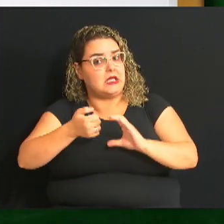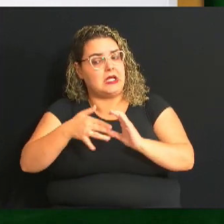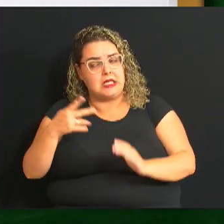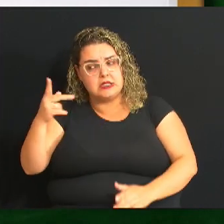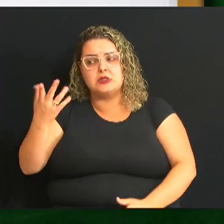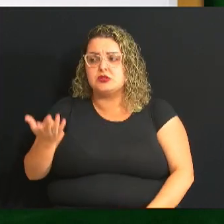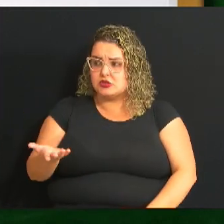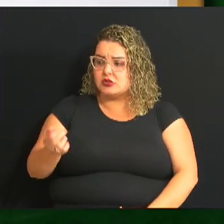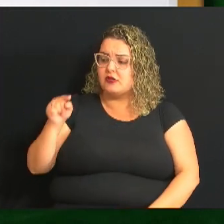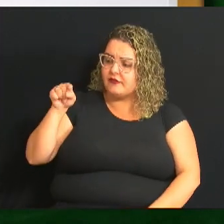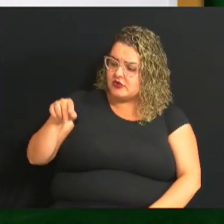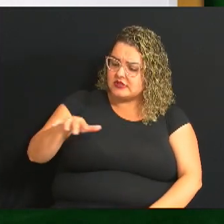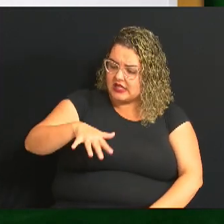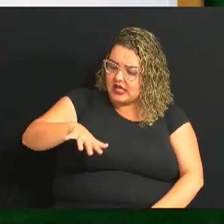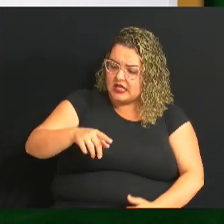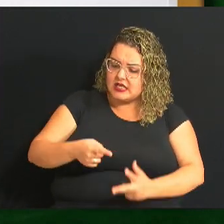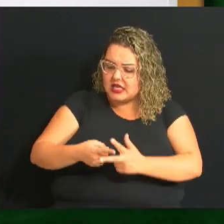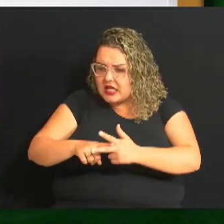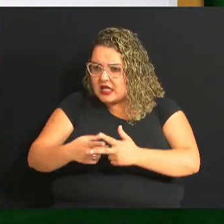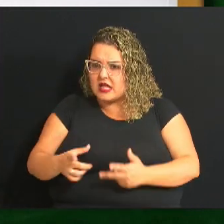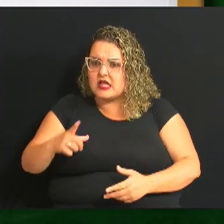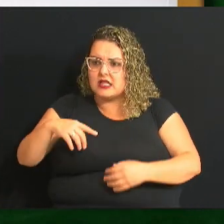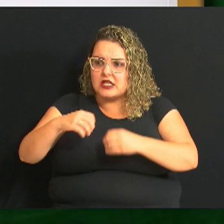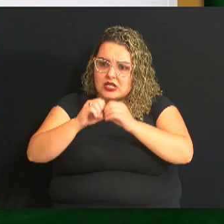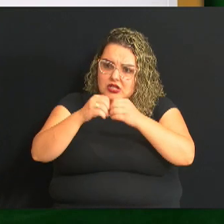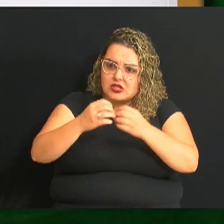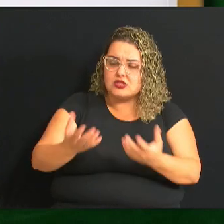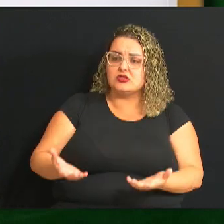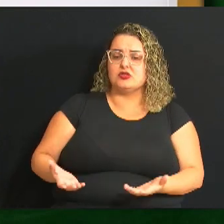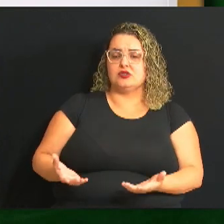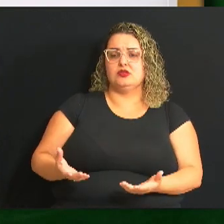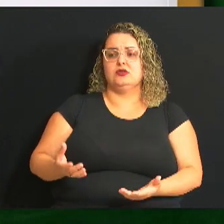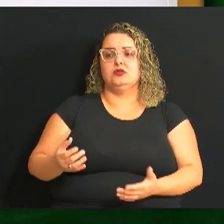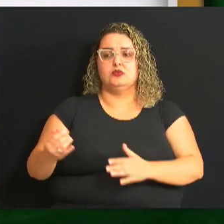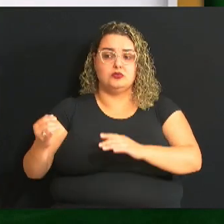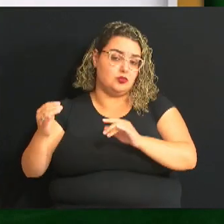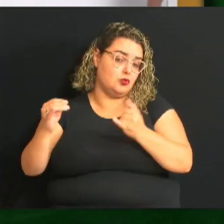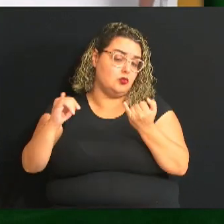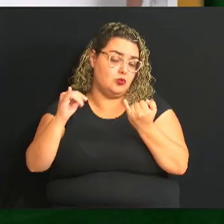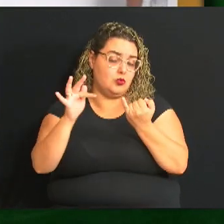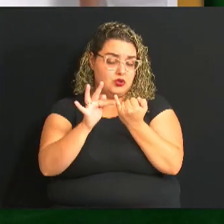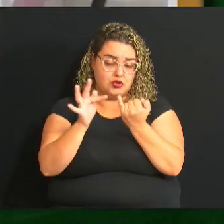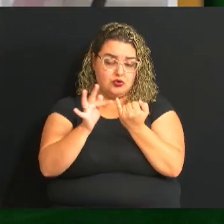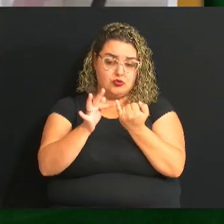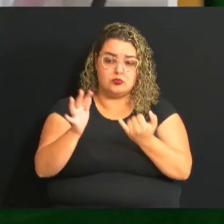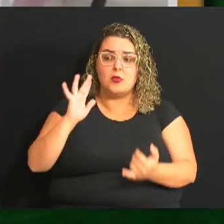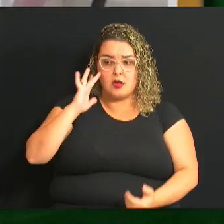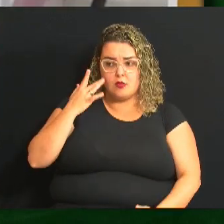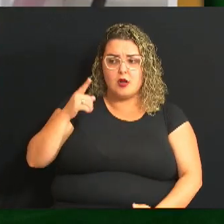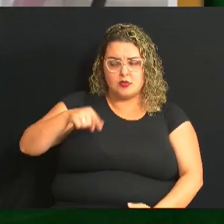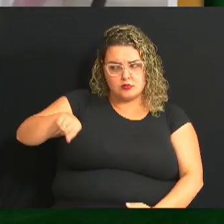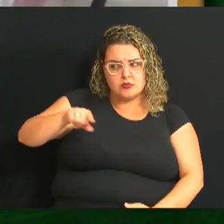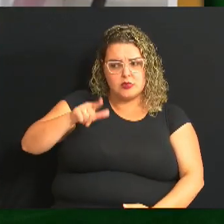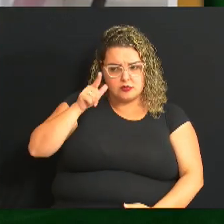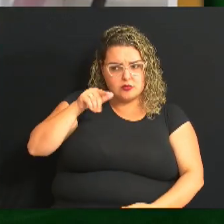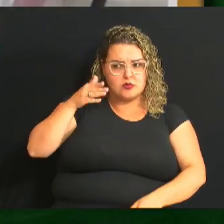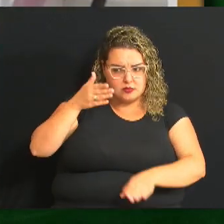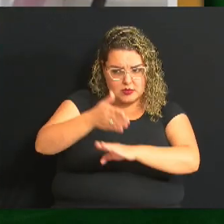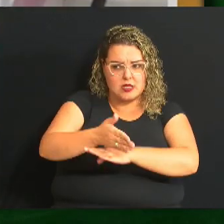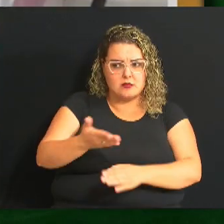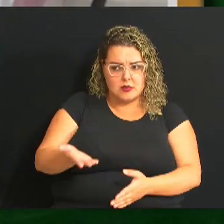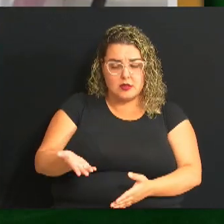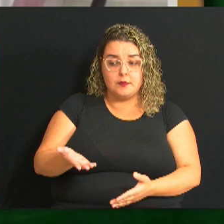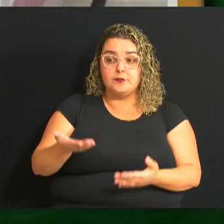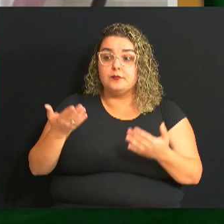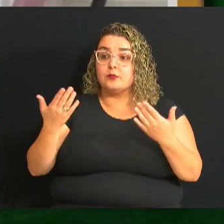é da mecânica, né? Você tem laboratório, vocês têm os laboratórios do Instituto Federal. Eu acho que vai dar para vocês participarem. Só que é